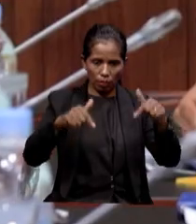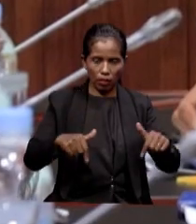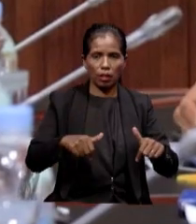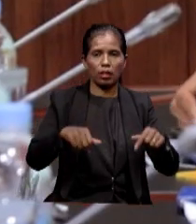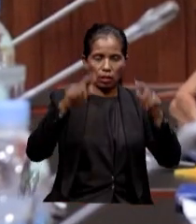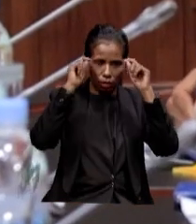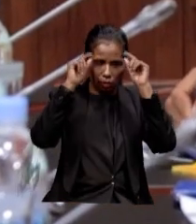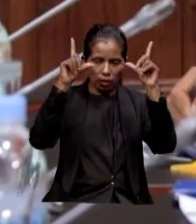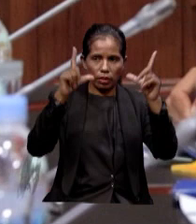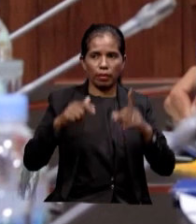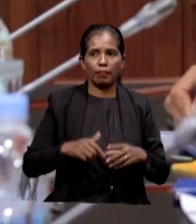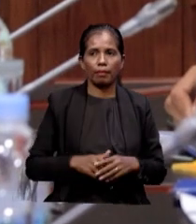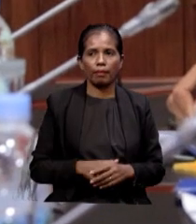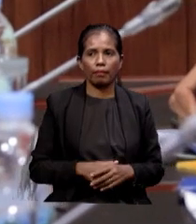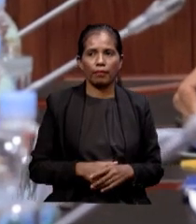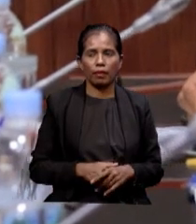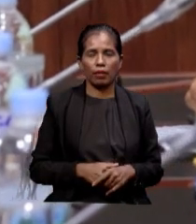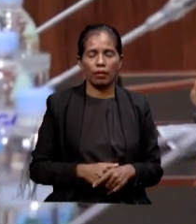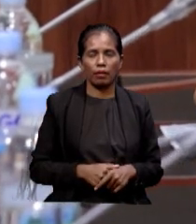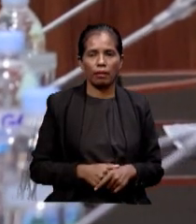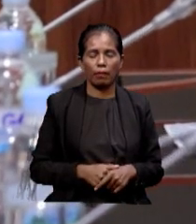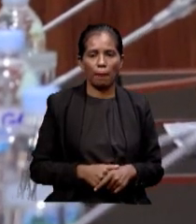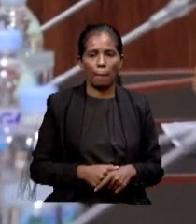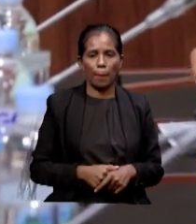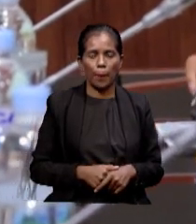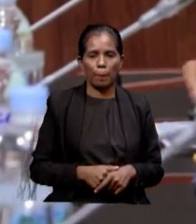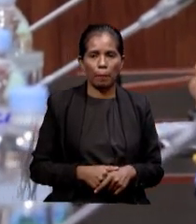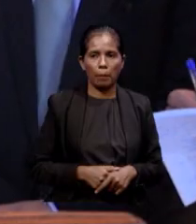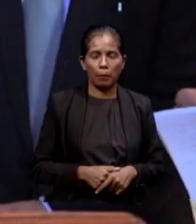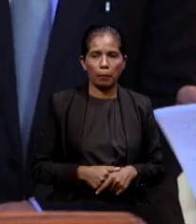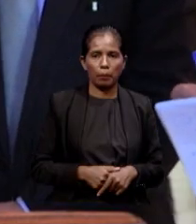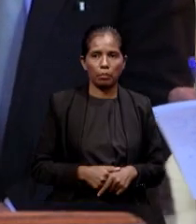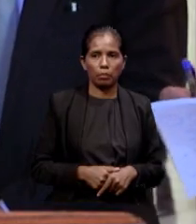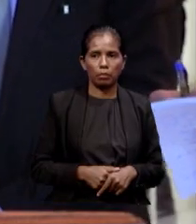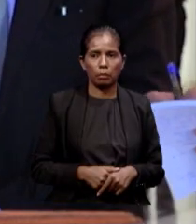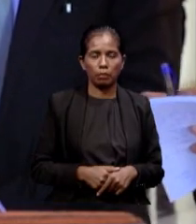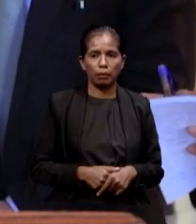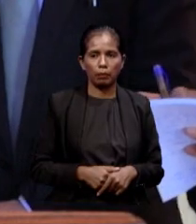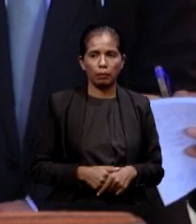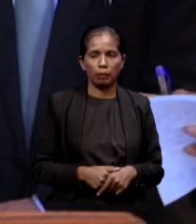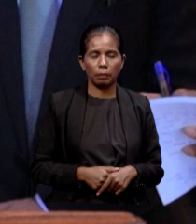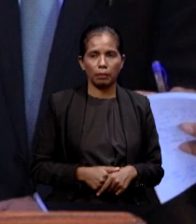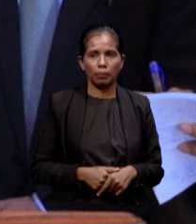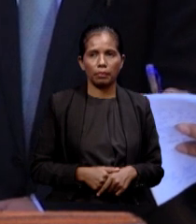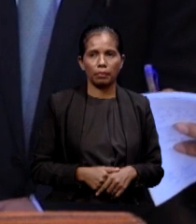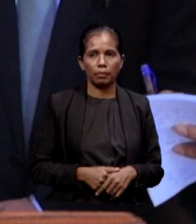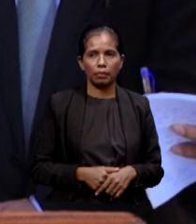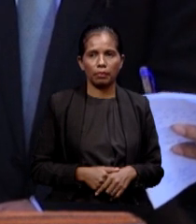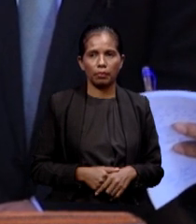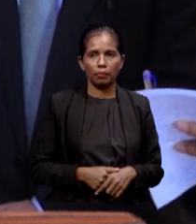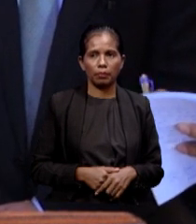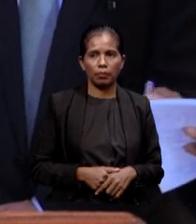ia Timor-Leste. As you may be aware of it, Japan and the Timor-Leste, at the